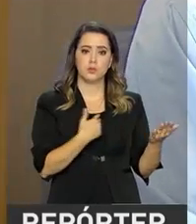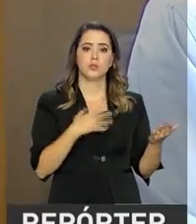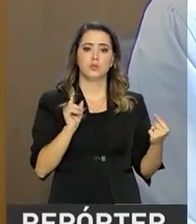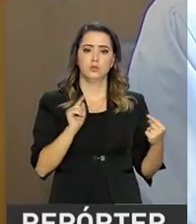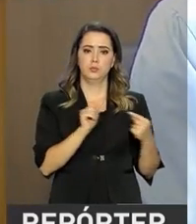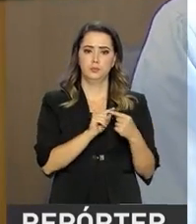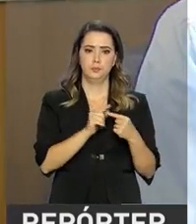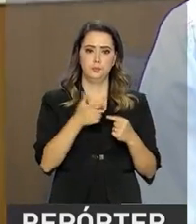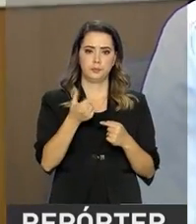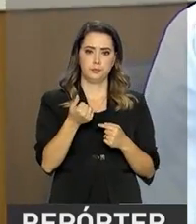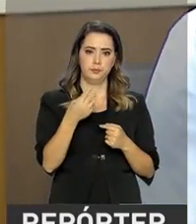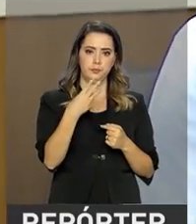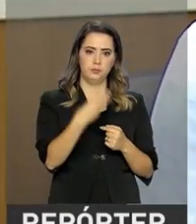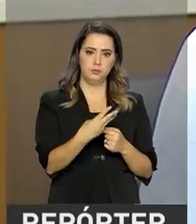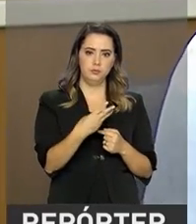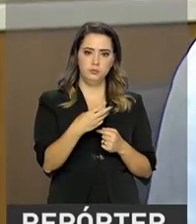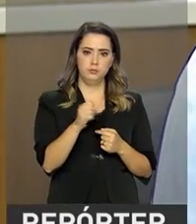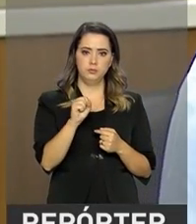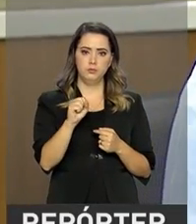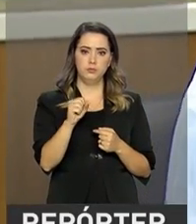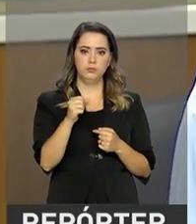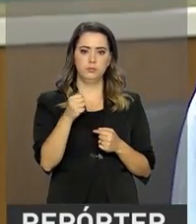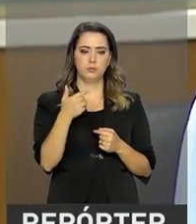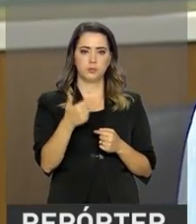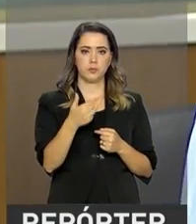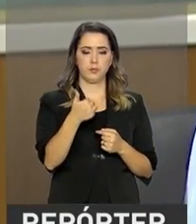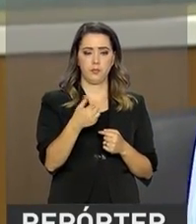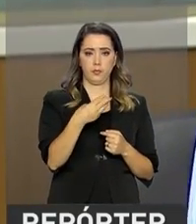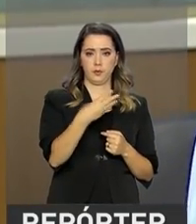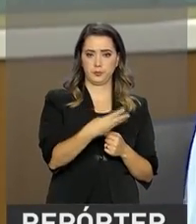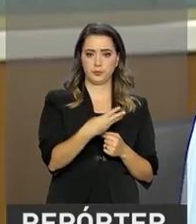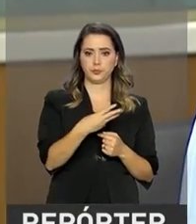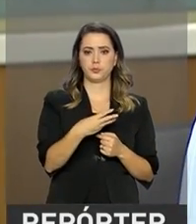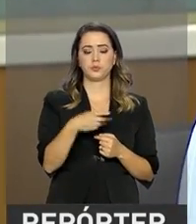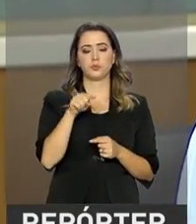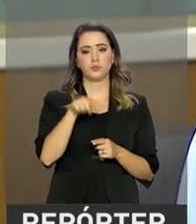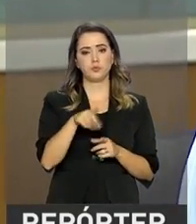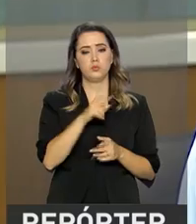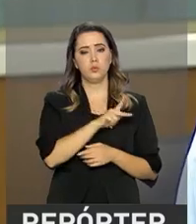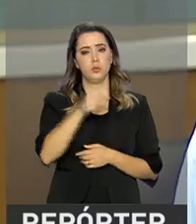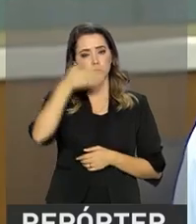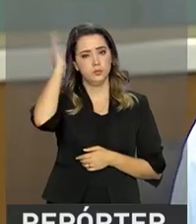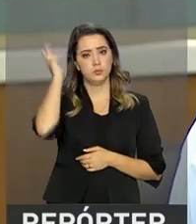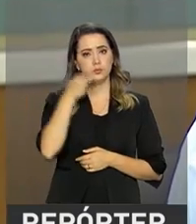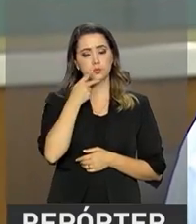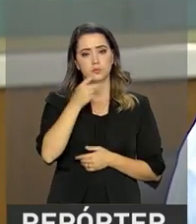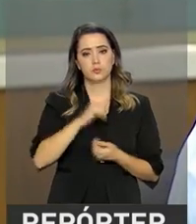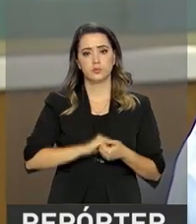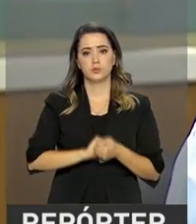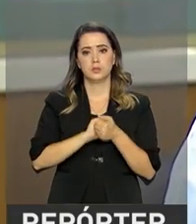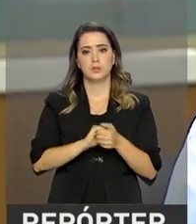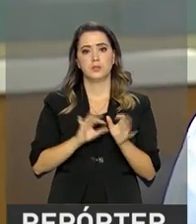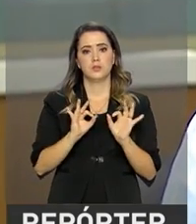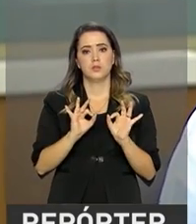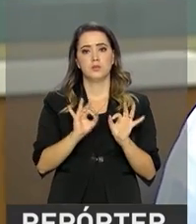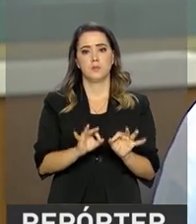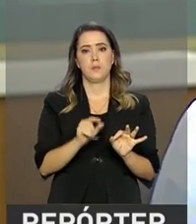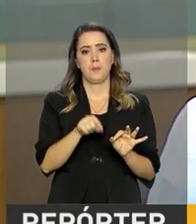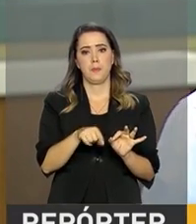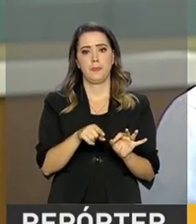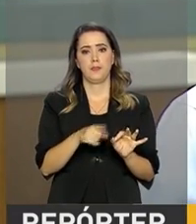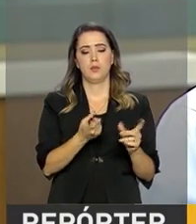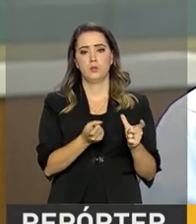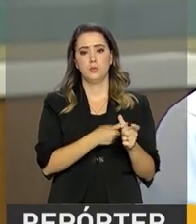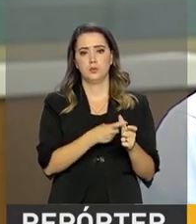lei 2872 que instituiu o estatuto da juventude o presidente michel temer saudou uma dívida histórica dos movimentos